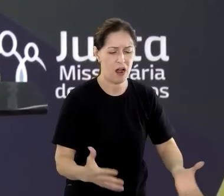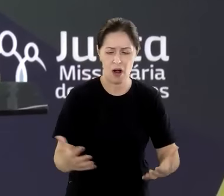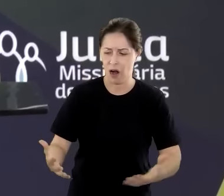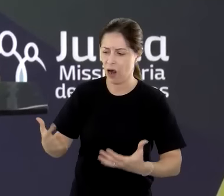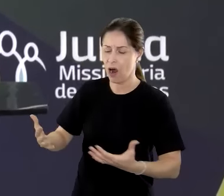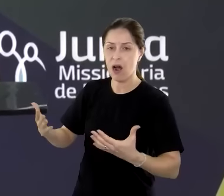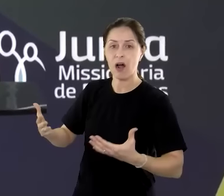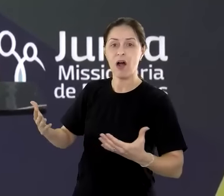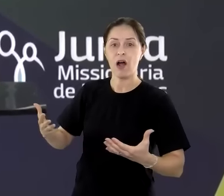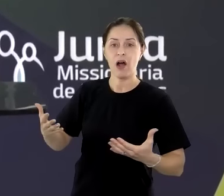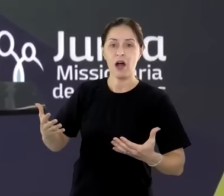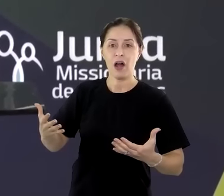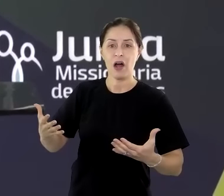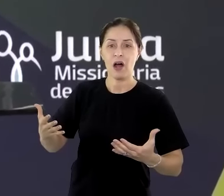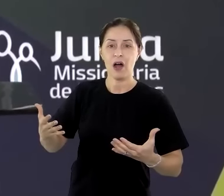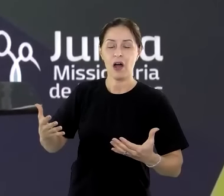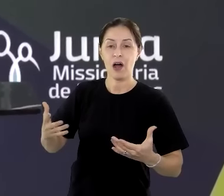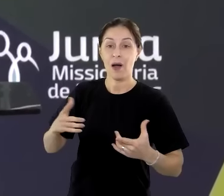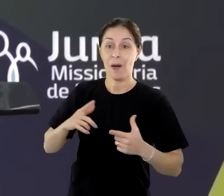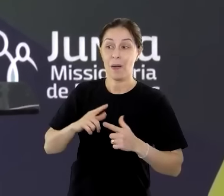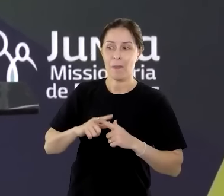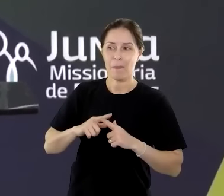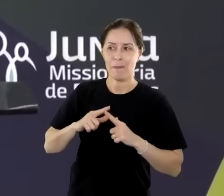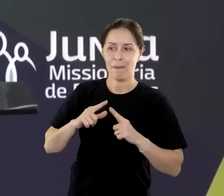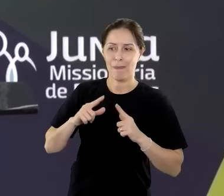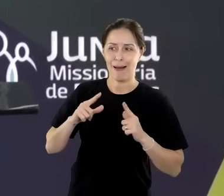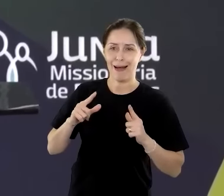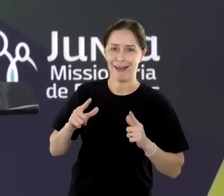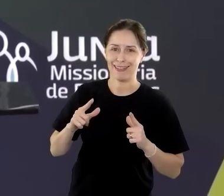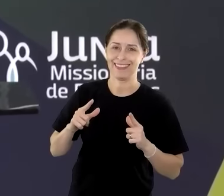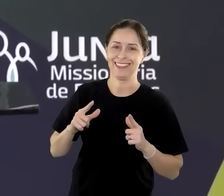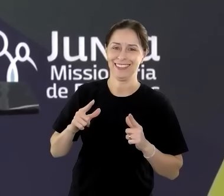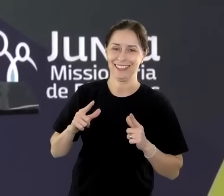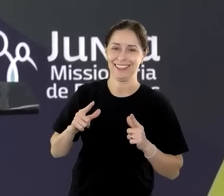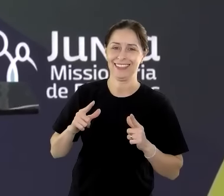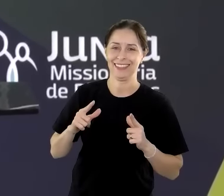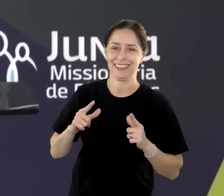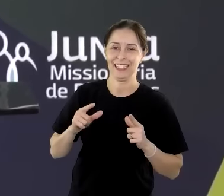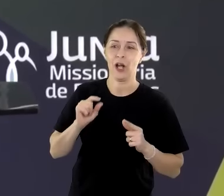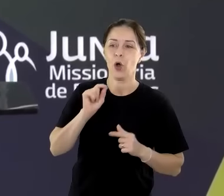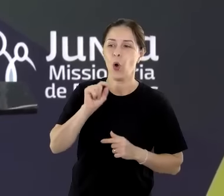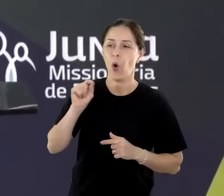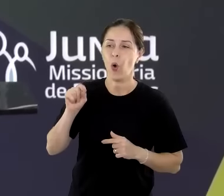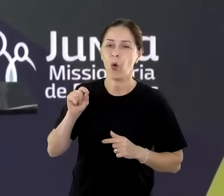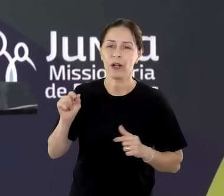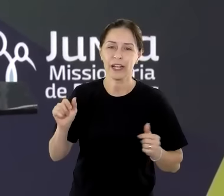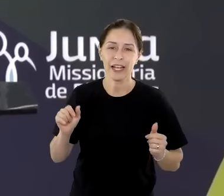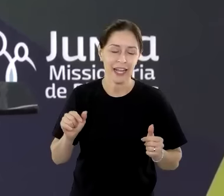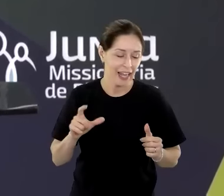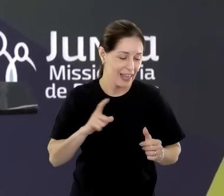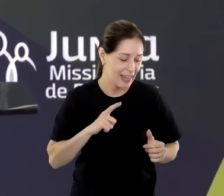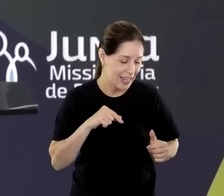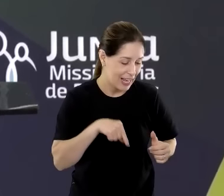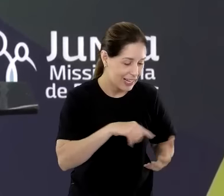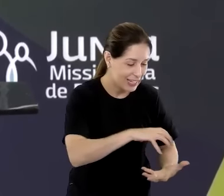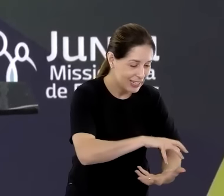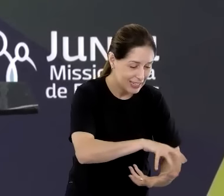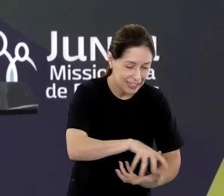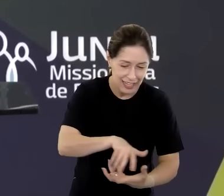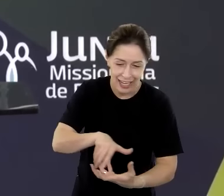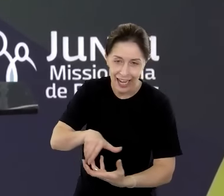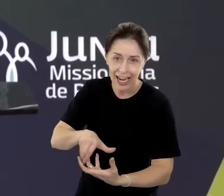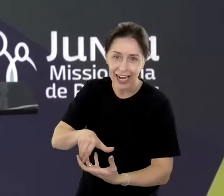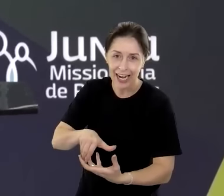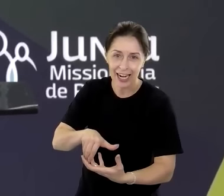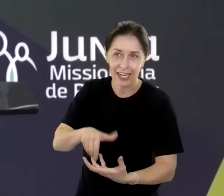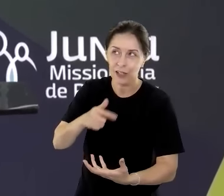anos. E vai escutar a voz: louco, esta noite pediram a tua alma, e o que tens preparado, para quem será?